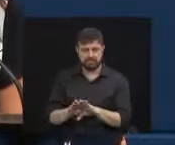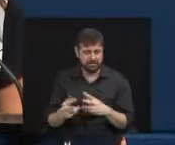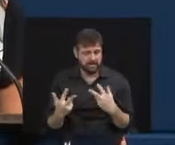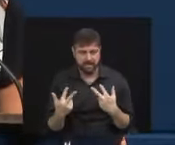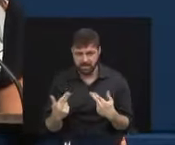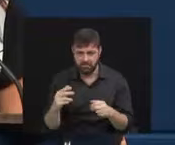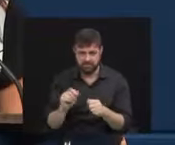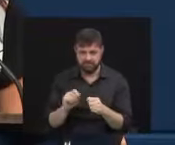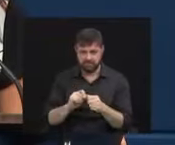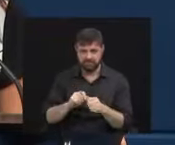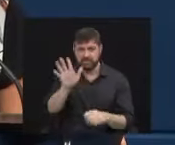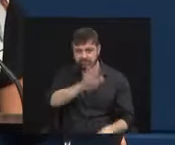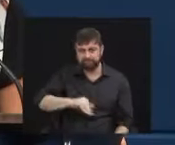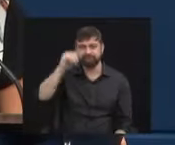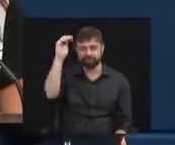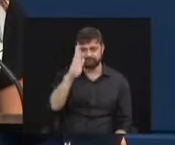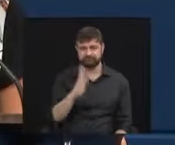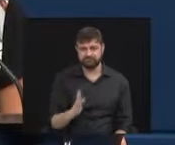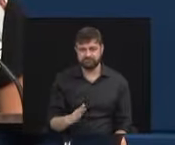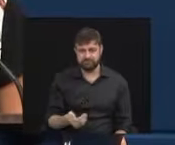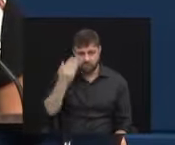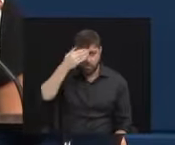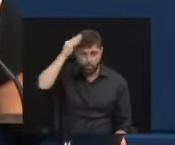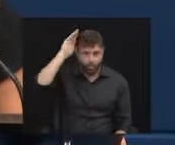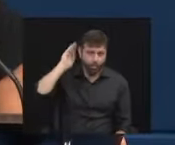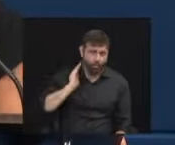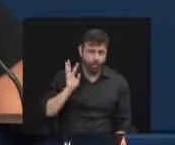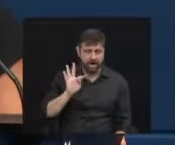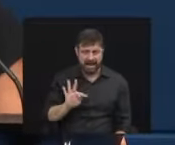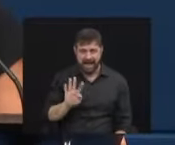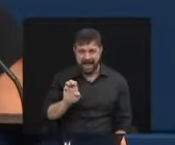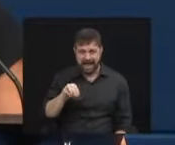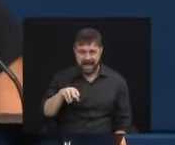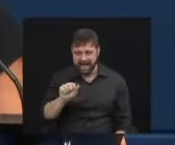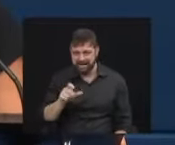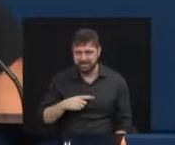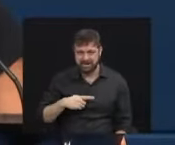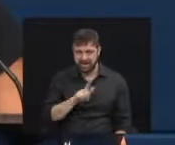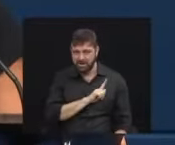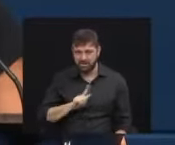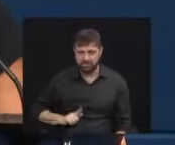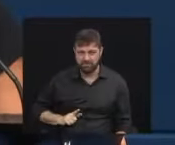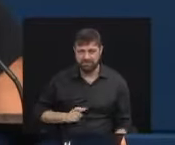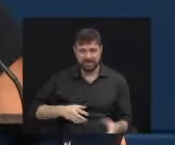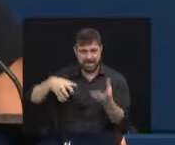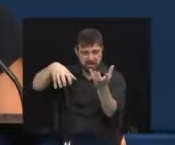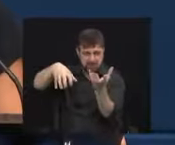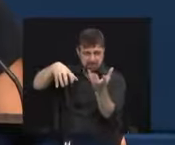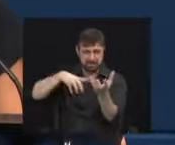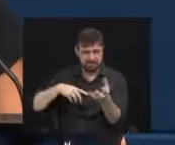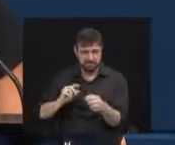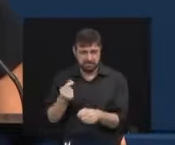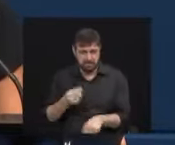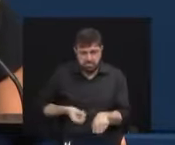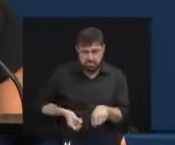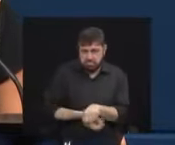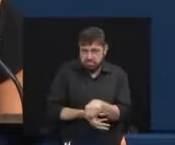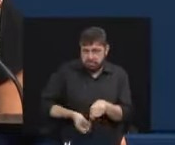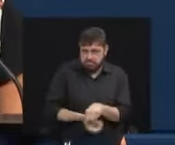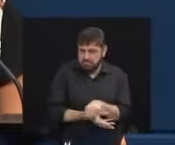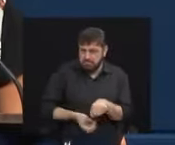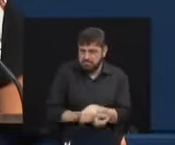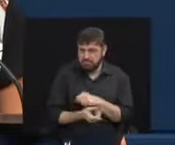argumento usado em nível nacional pelo governo Temer, um governo ilegítimo, e pelo Congresso Nacional corrupto, para